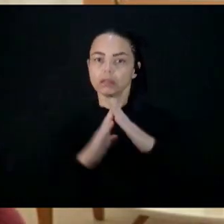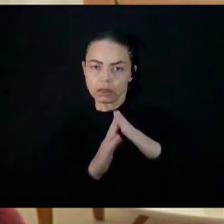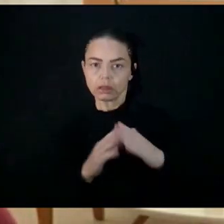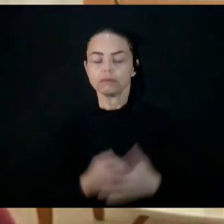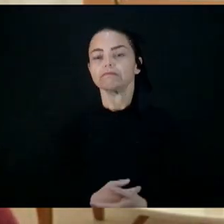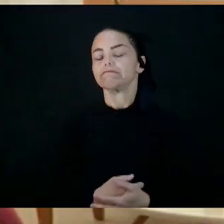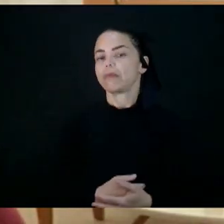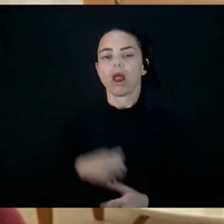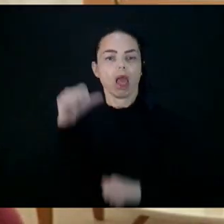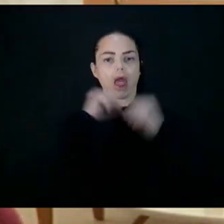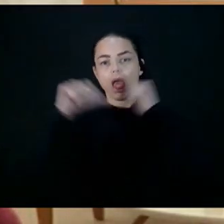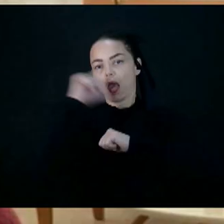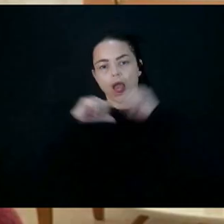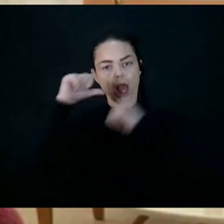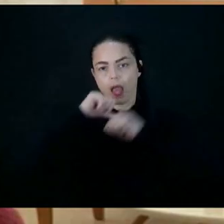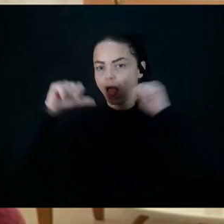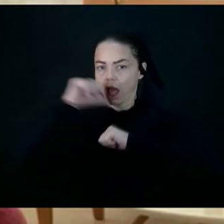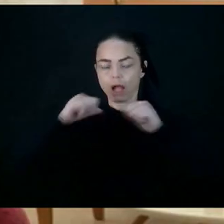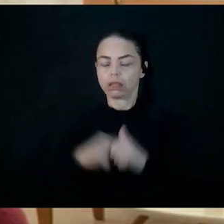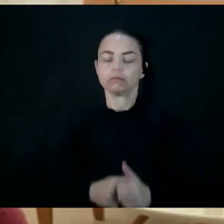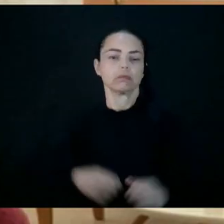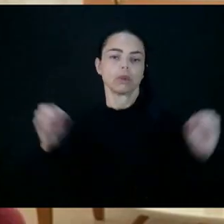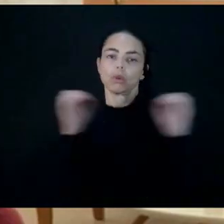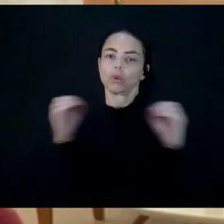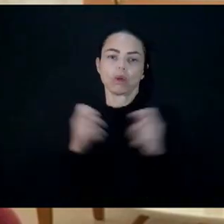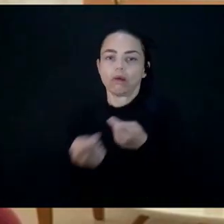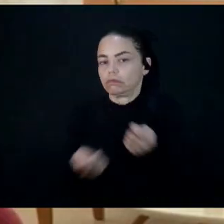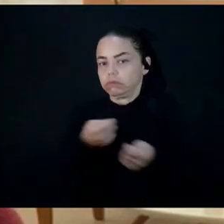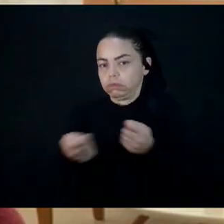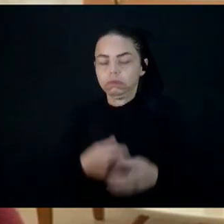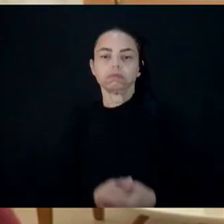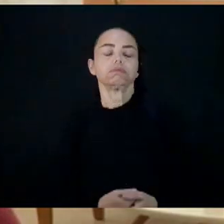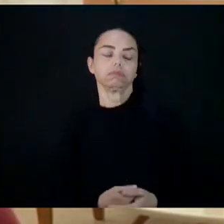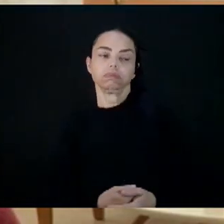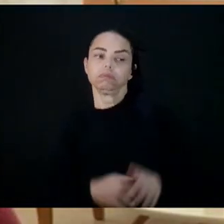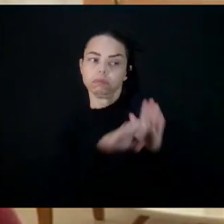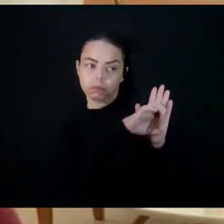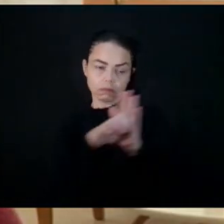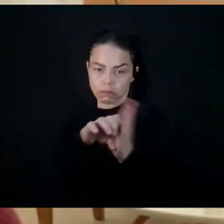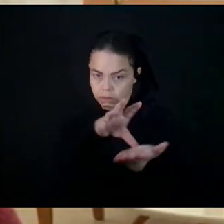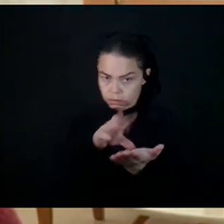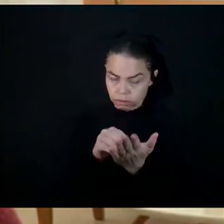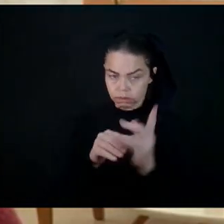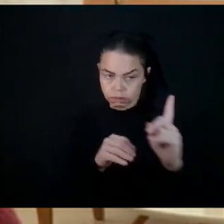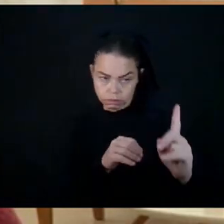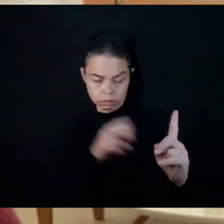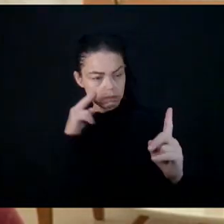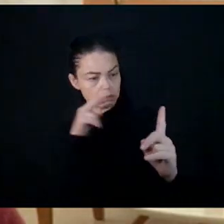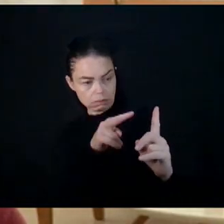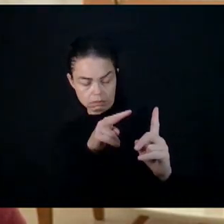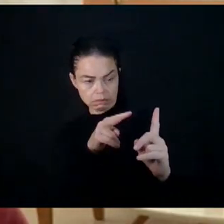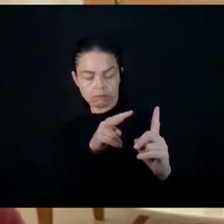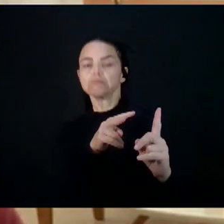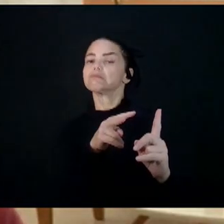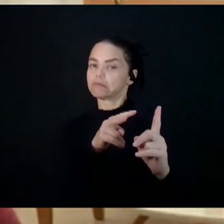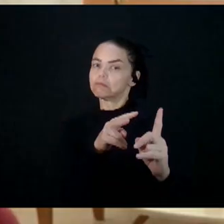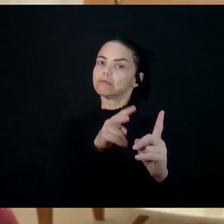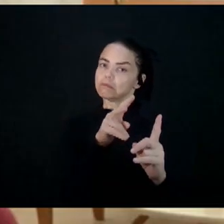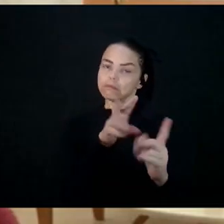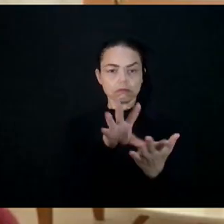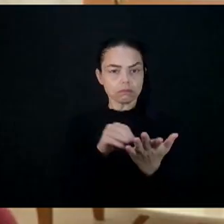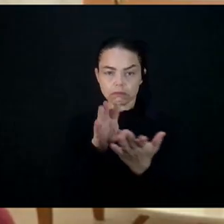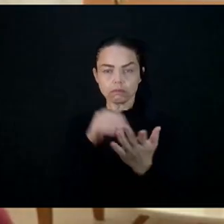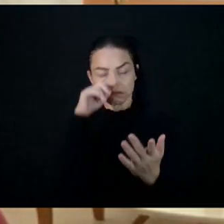descontrolada, vamos chamar assim, sem moderação, ele vai seguir o exemplo que ele vê dentro de casa. Então, a outra